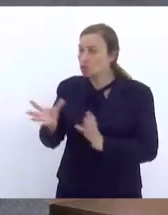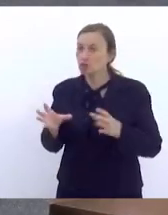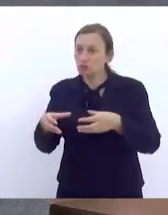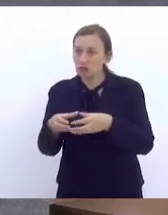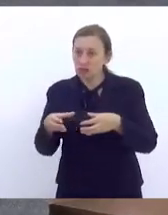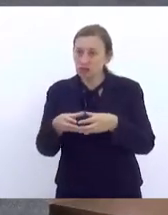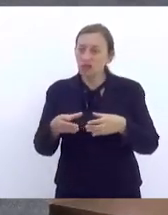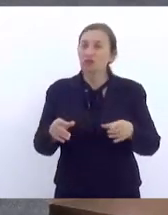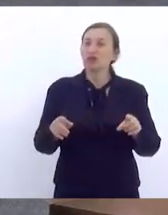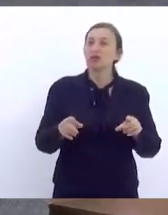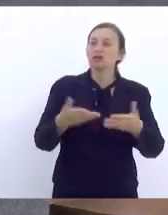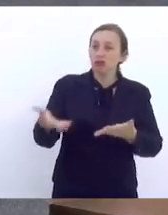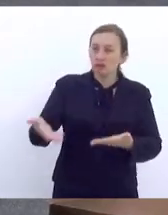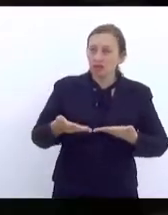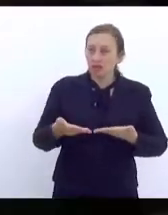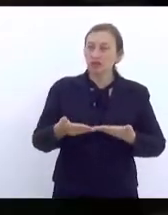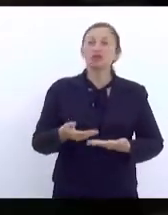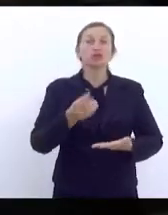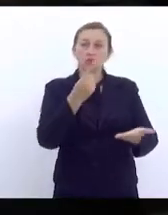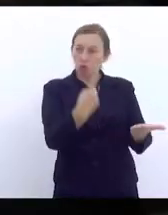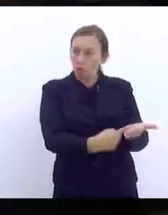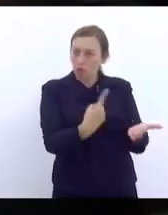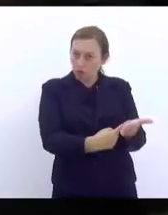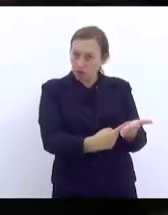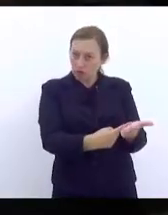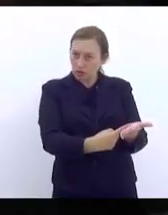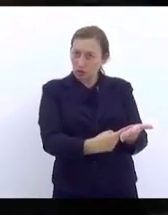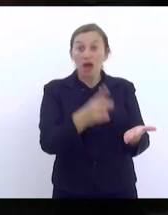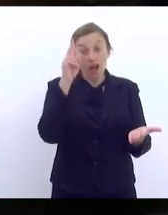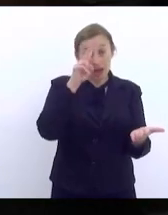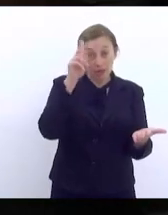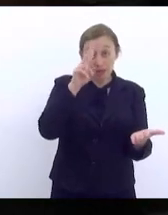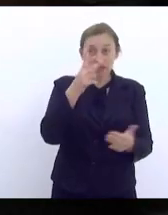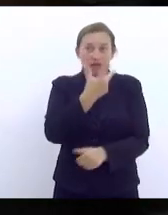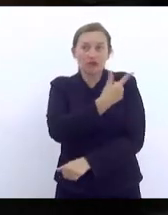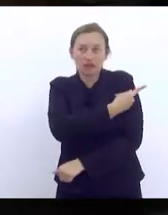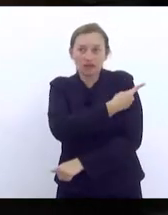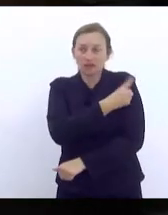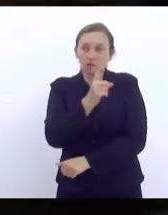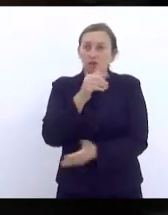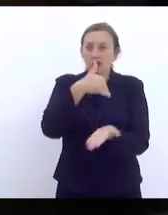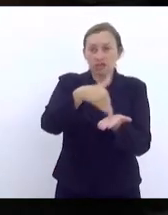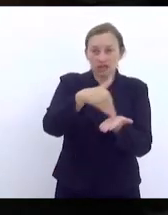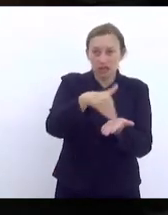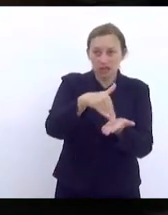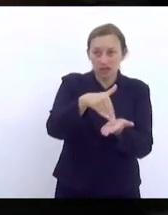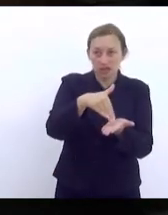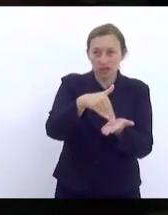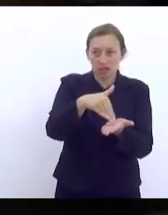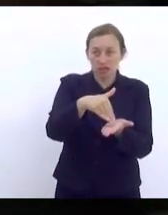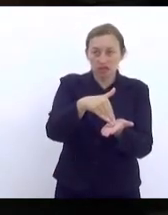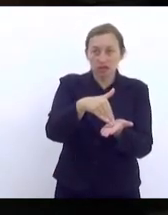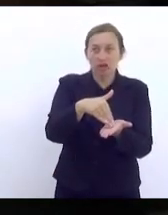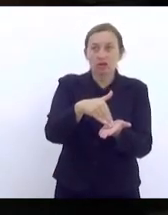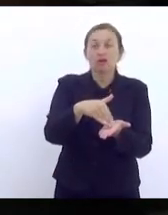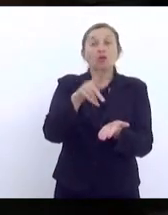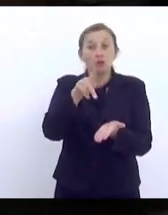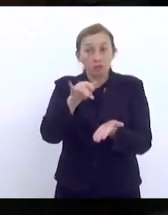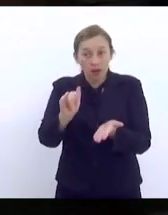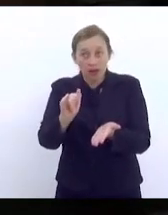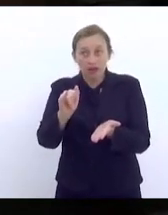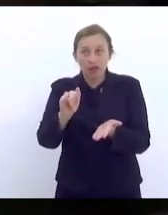estarão mais do que convidados Lembrando que no caso da vacinação não é a secretaria que leva a vacina os pais